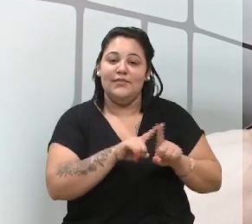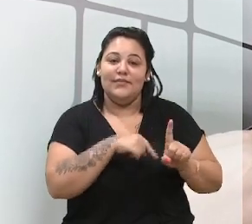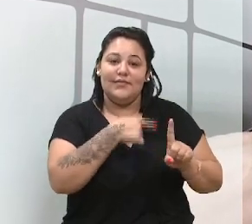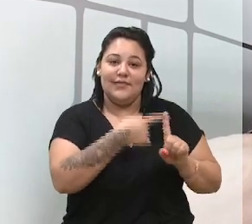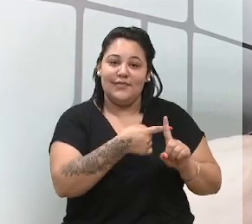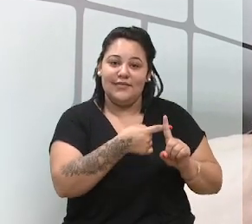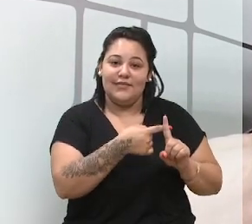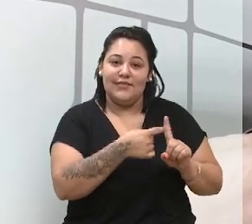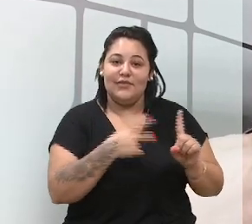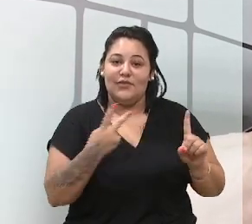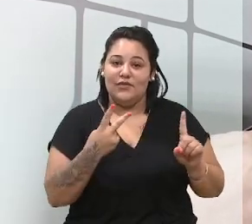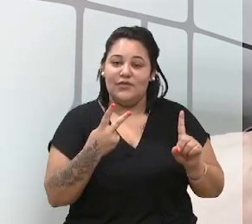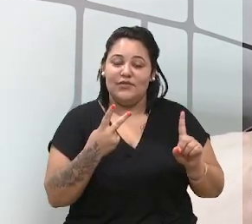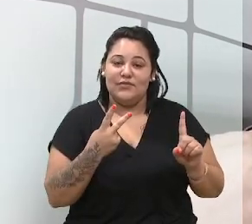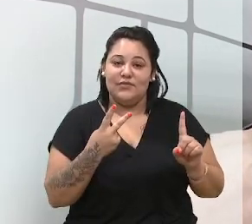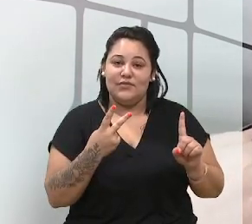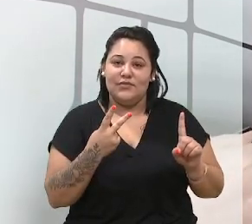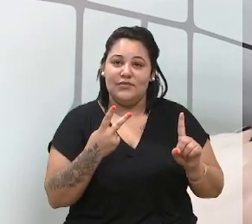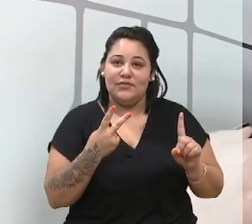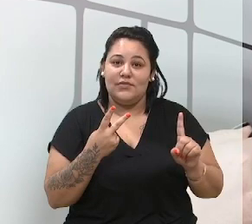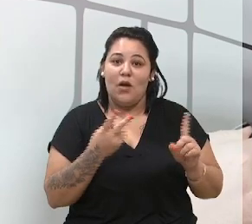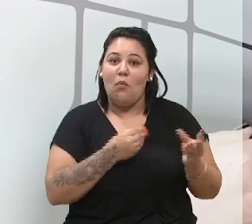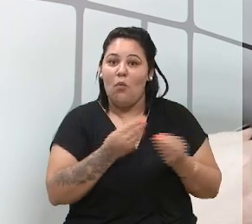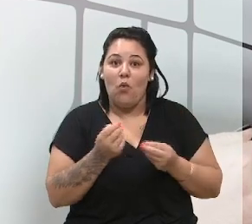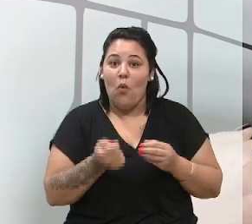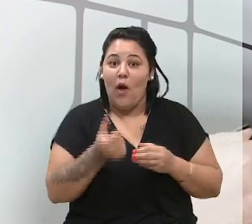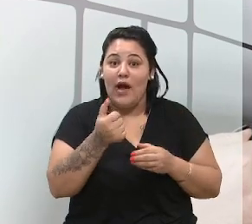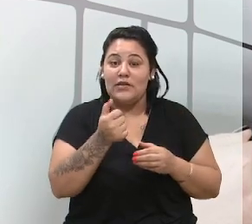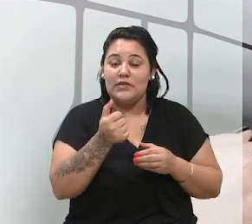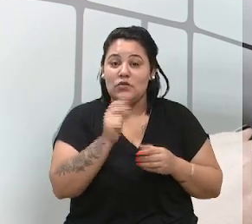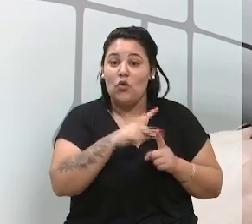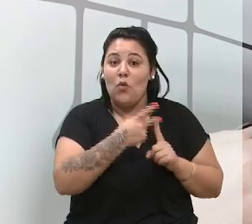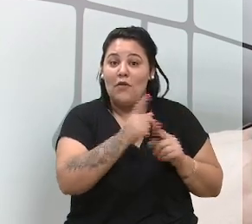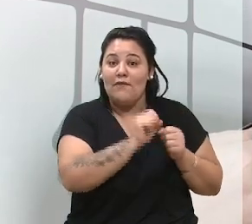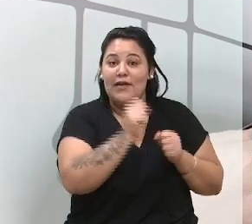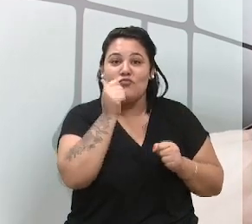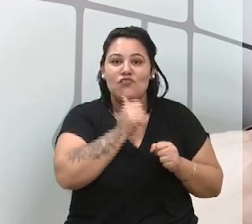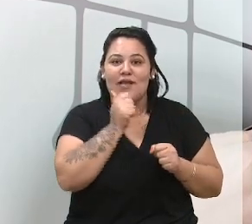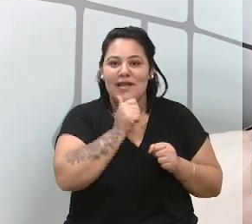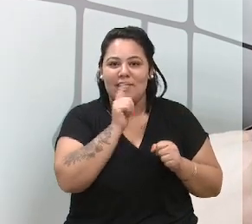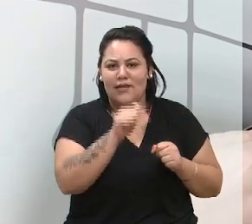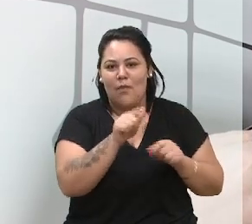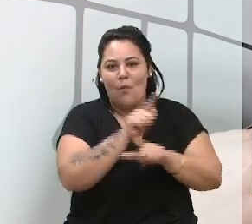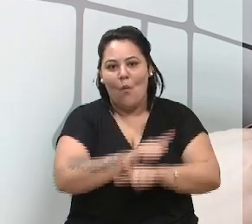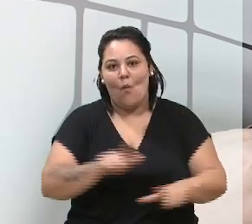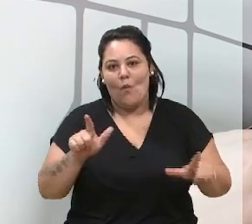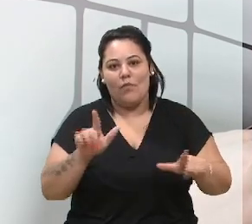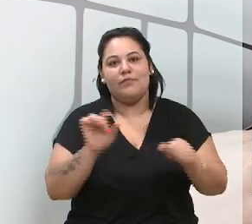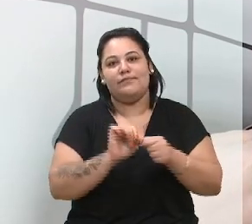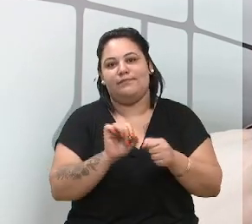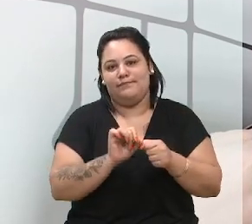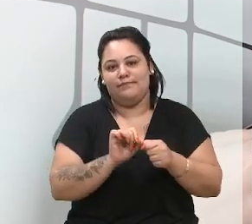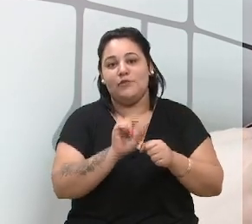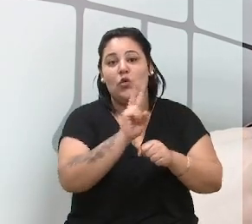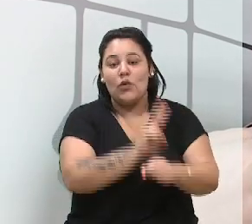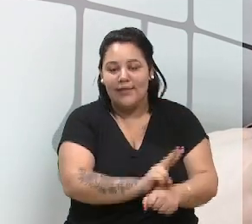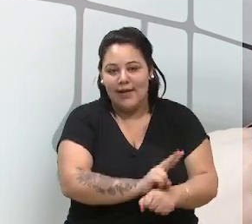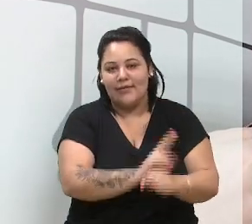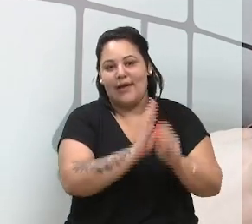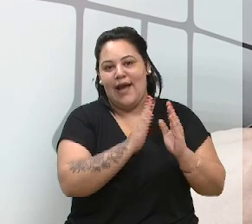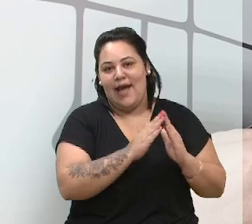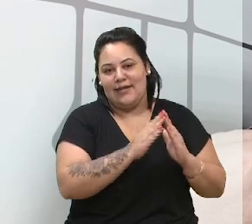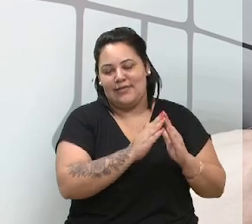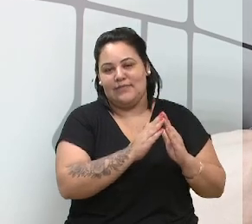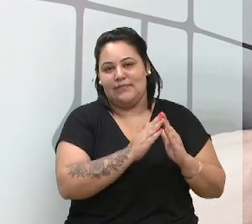2 ter desse trabalho são feito é feito por mulheres que é a limpeza mas é também o cuidado é